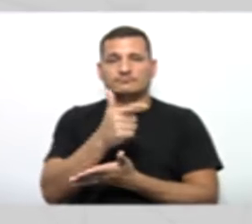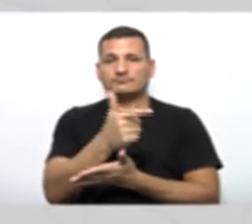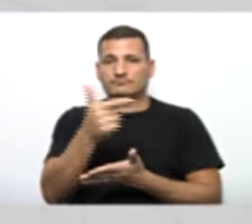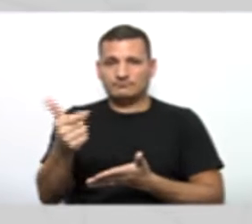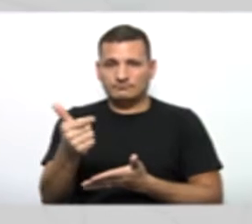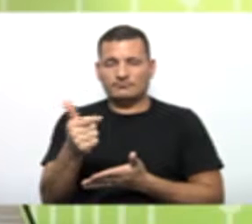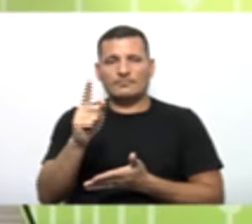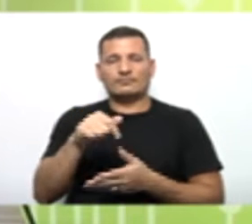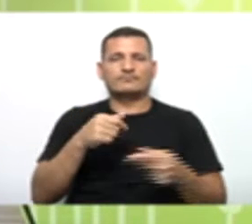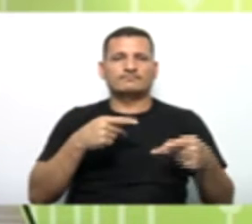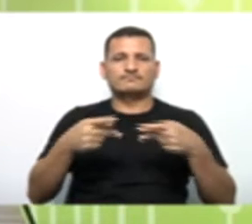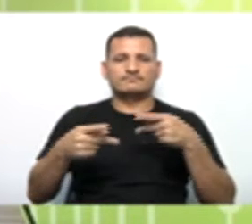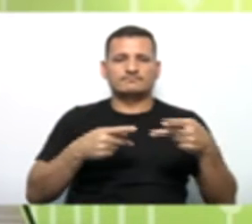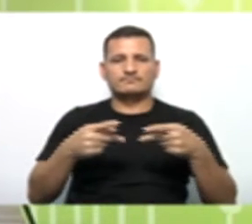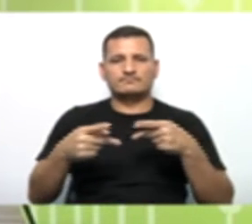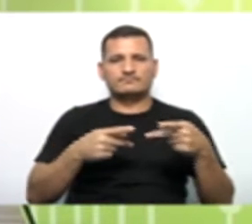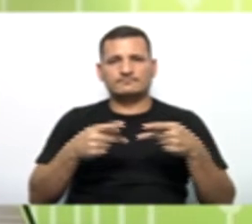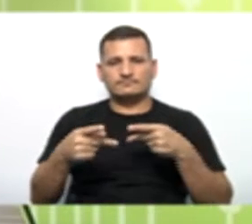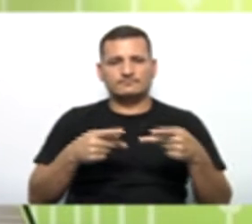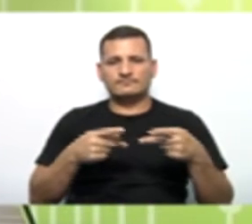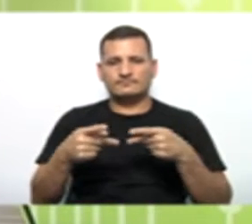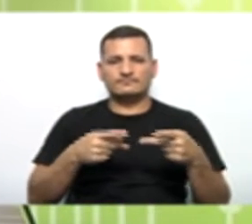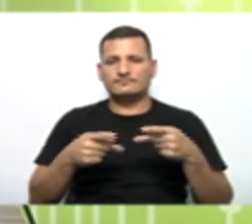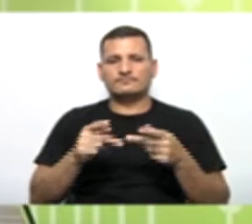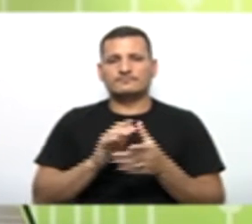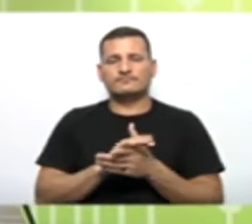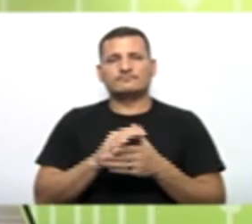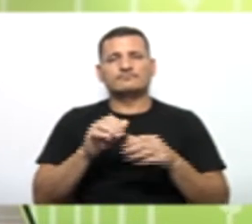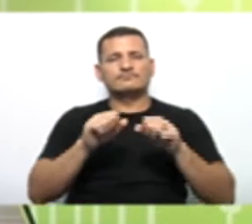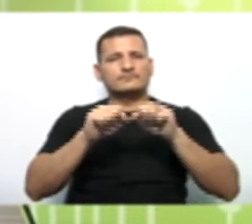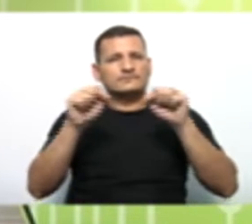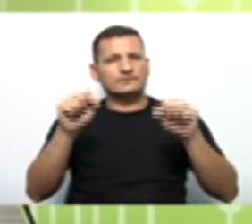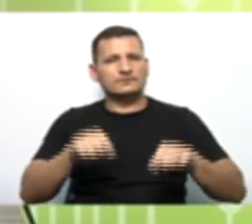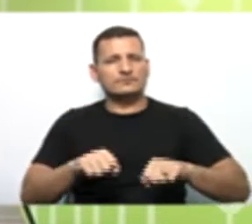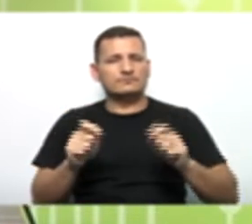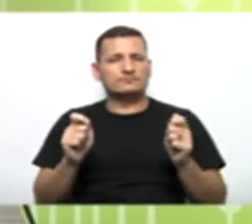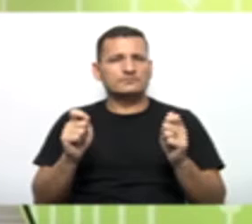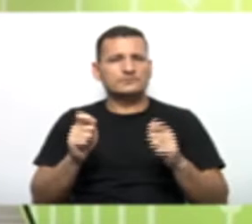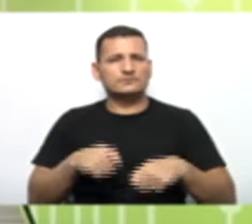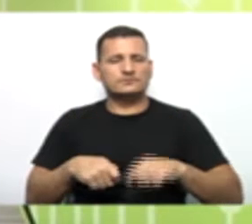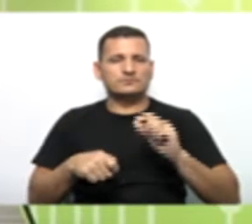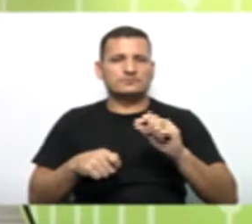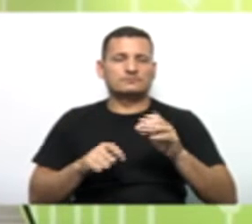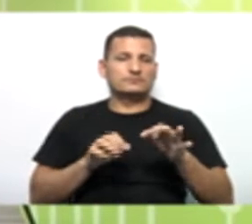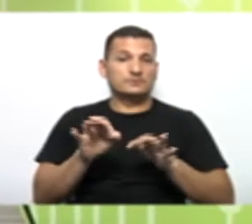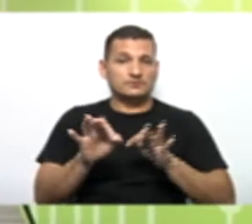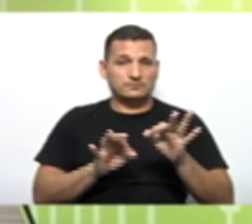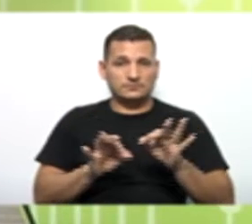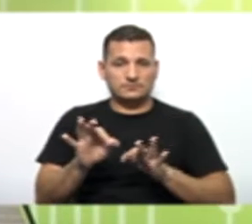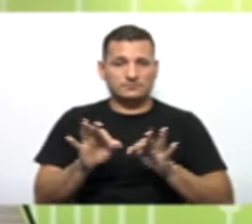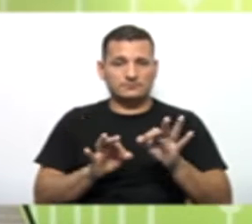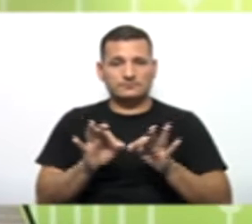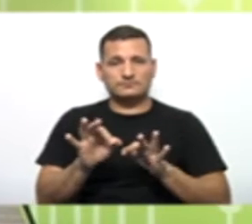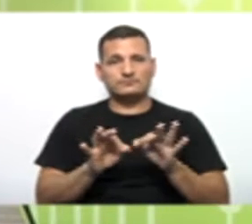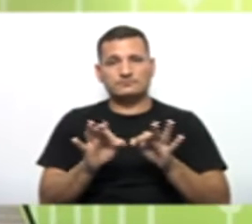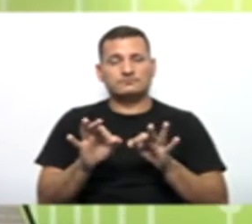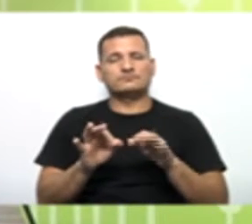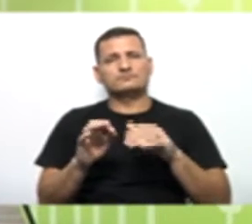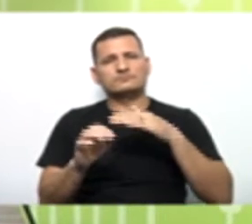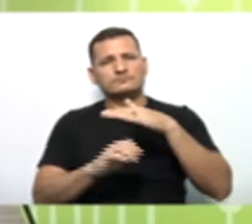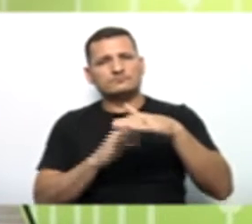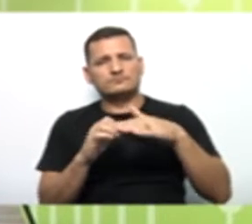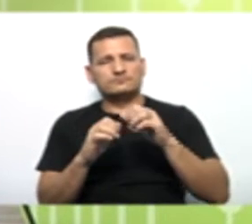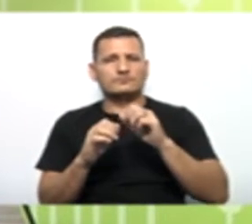um projeto, um sistema que permite o planejamento para que uma empresa,